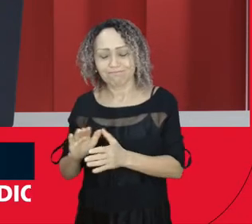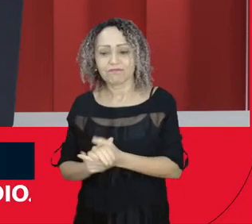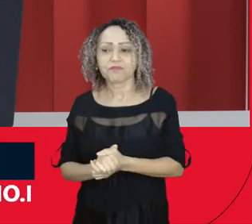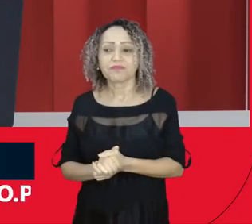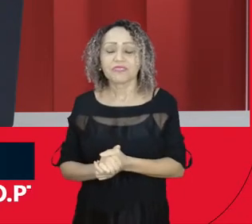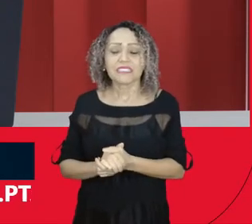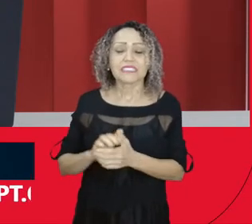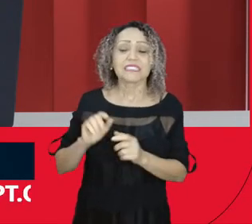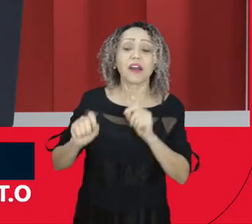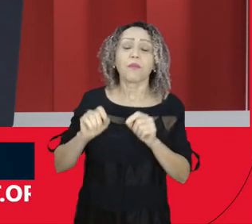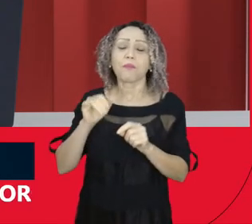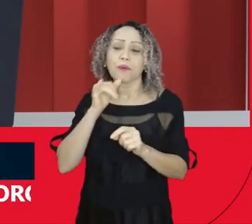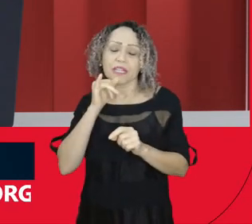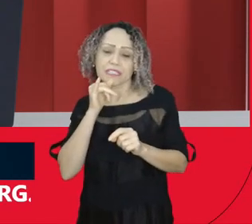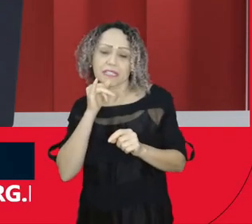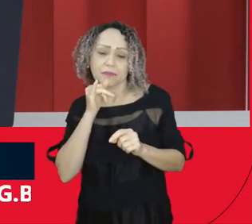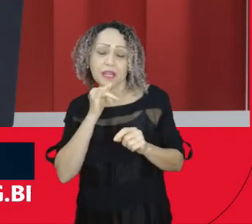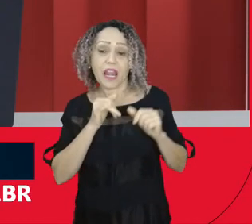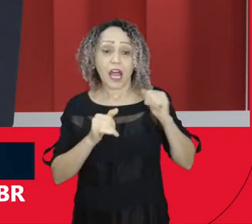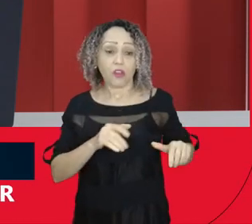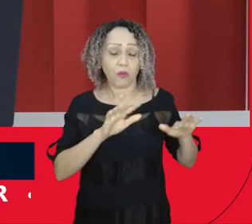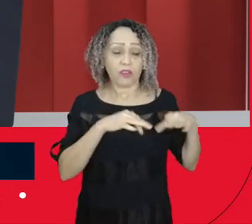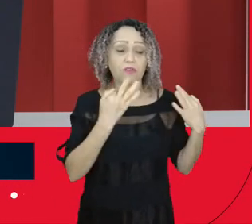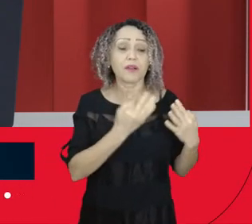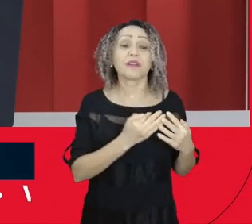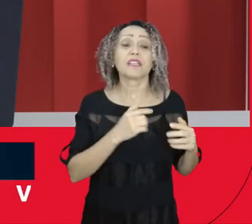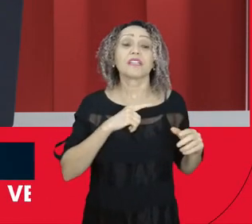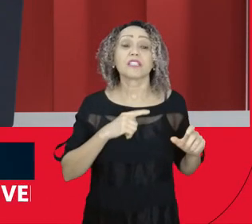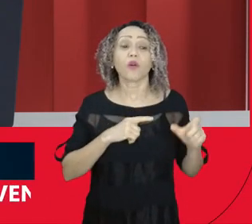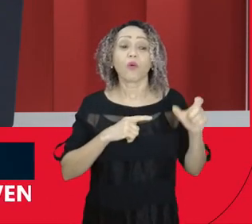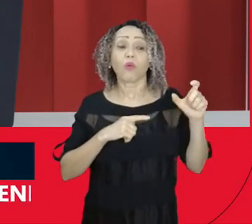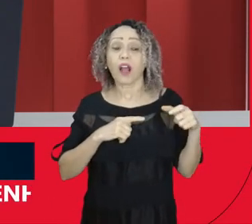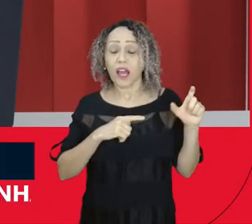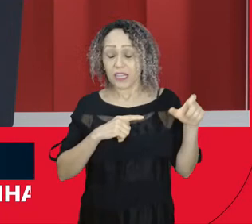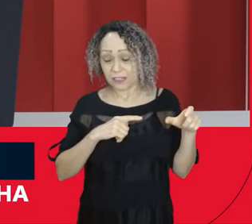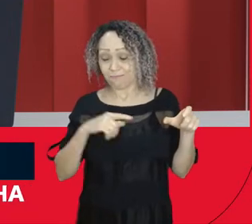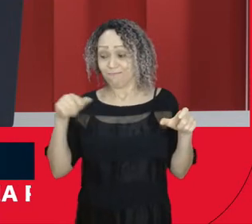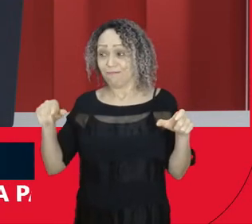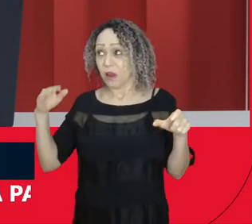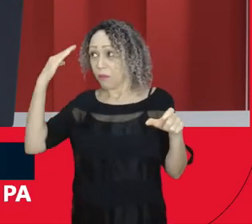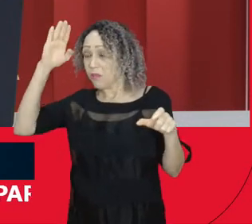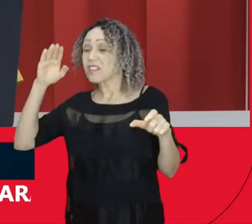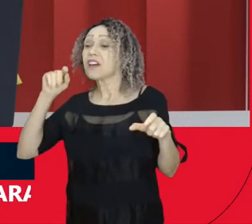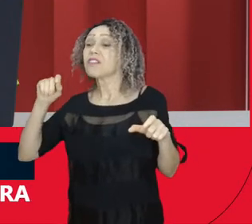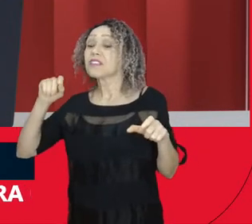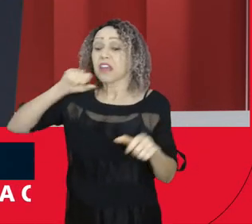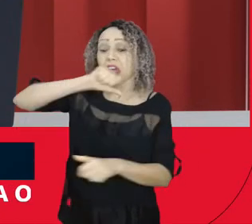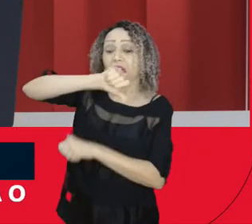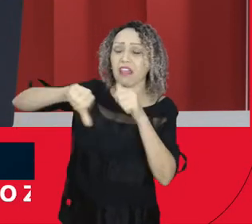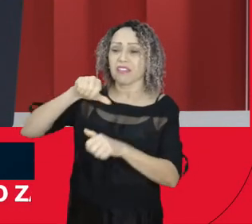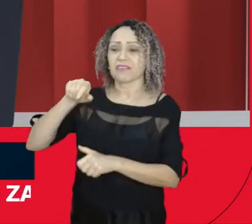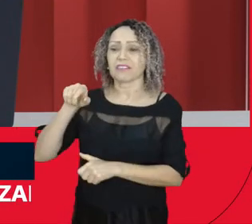de cartão. Olha a preocupação do Bolsonaro. Eu queria que você comentasse essas medidas eleitoreiras e desesperadas também.